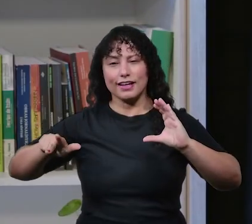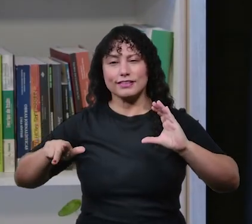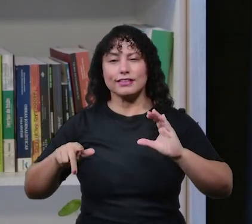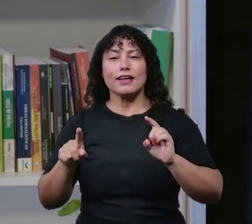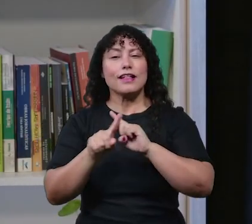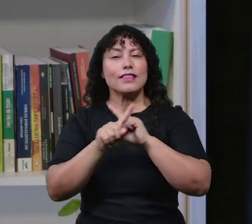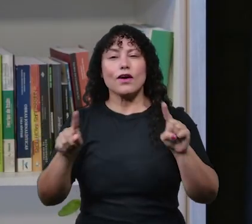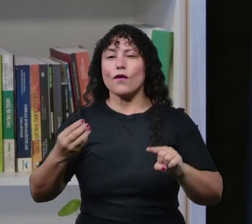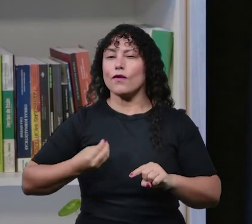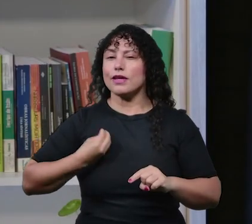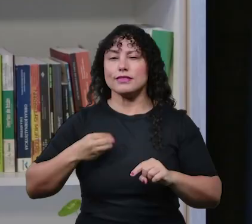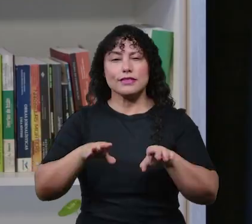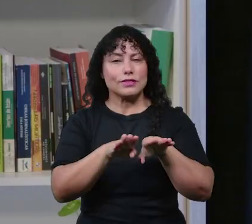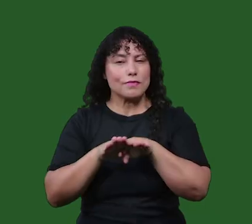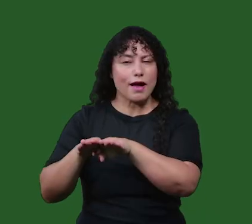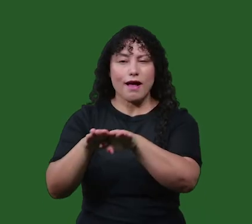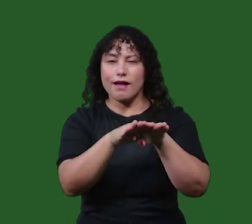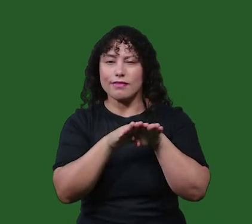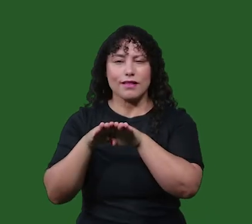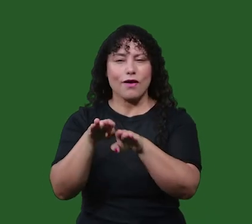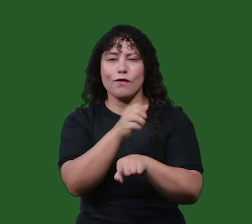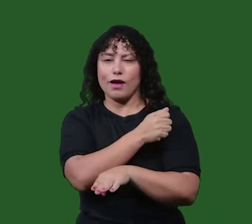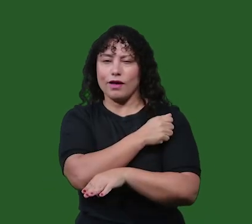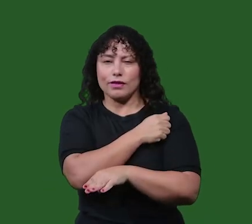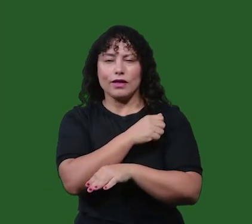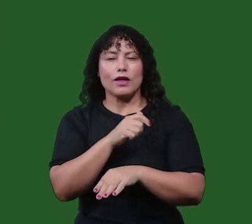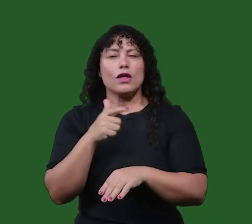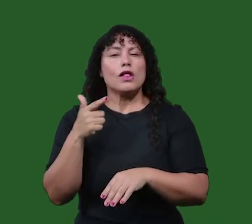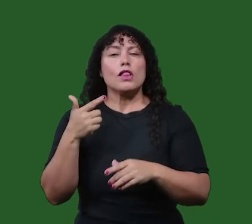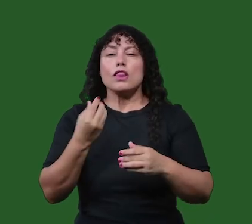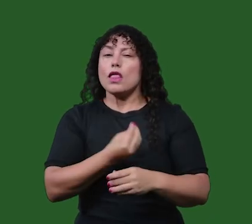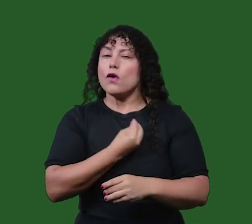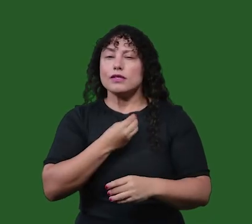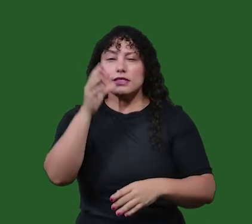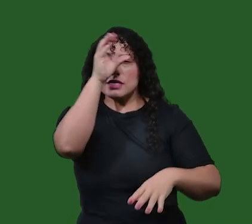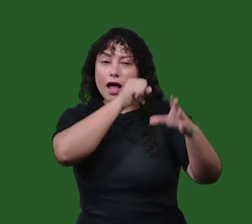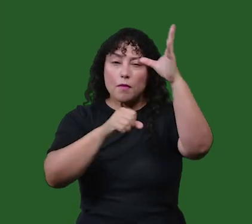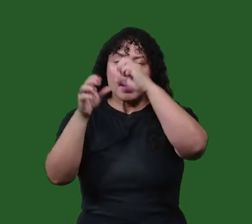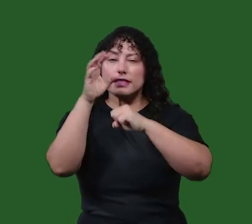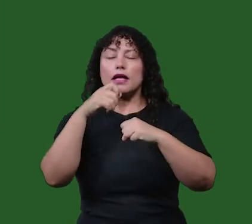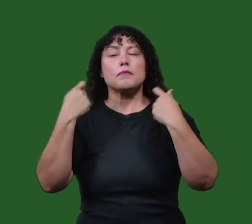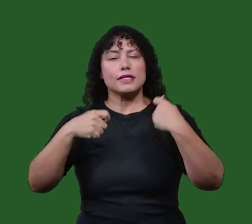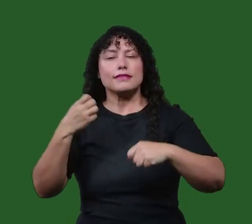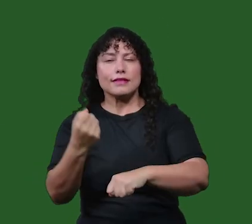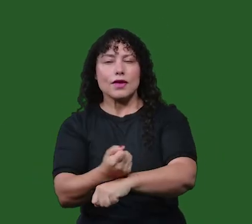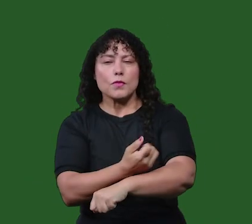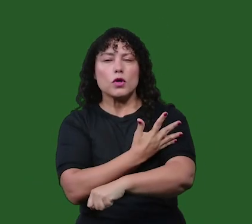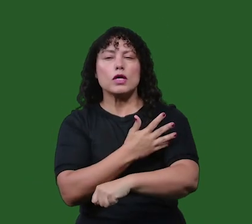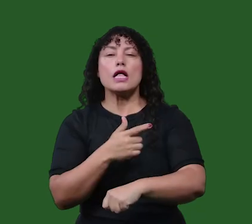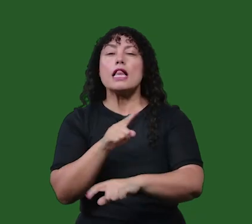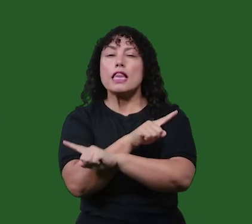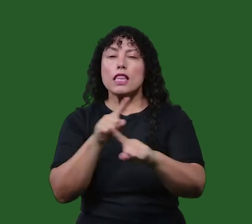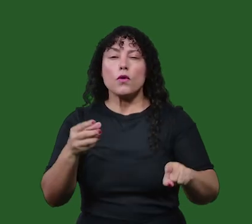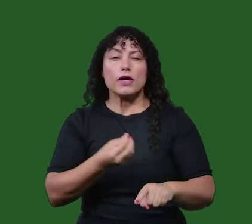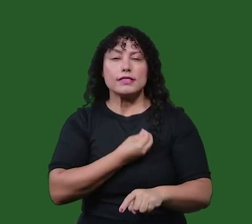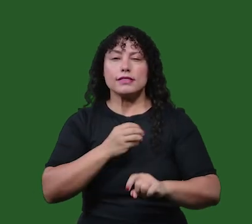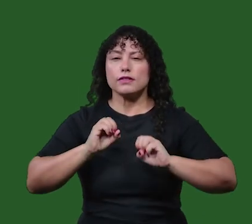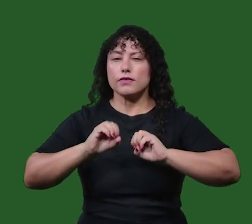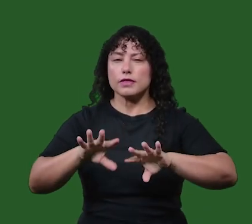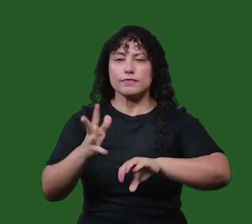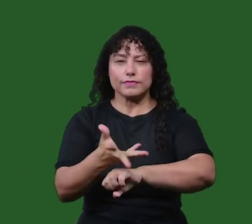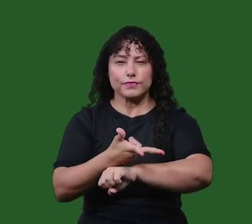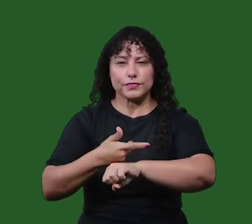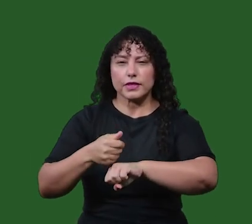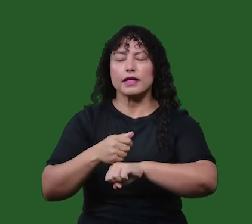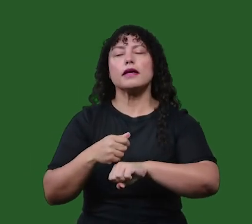Então, eu coloquei, não existe aluno padrão, não existe aprendizagem sem emoção, não existe